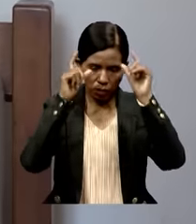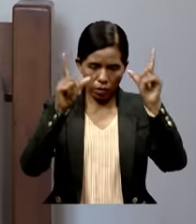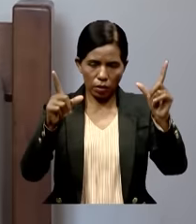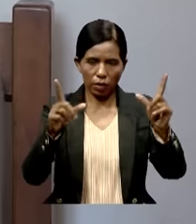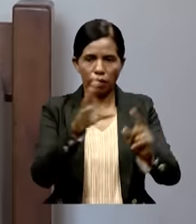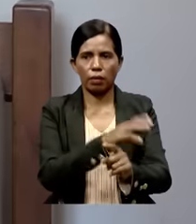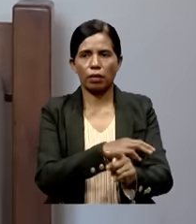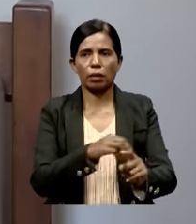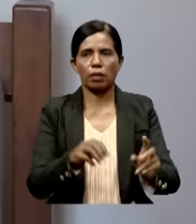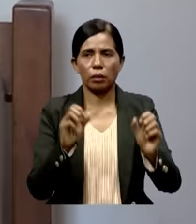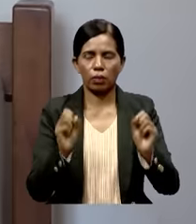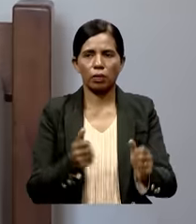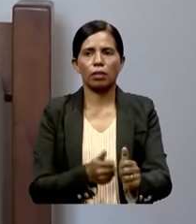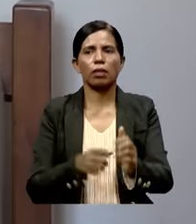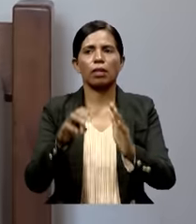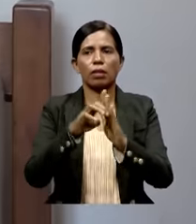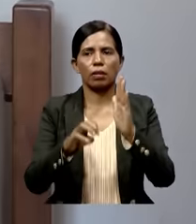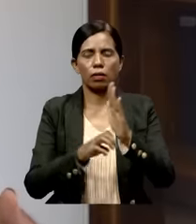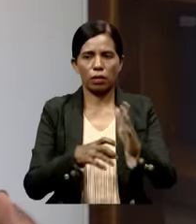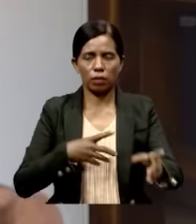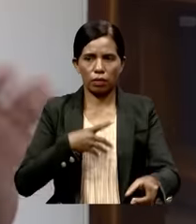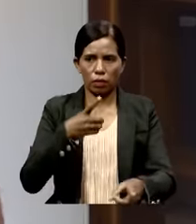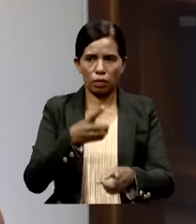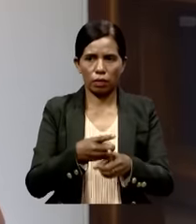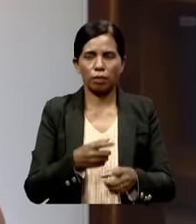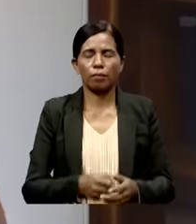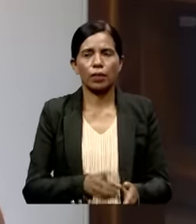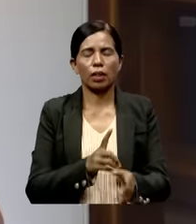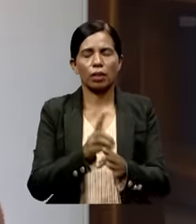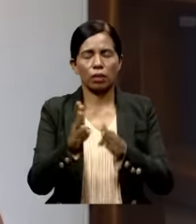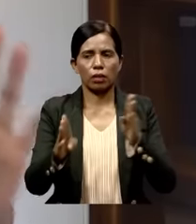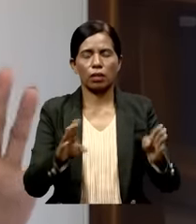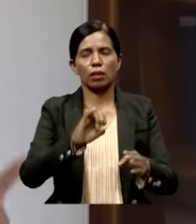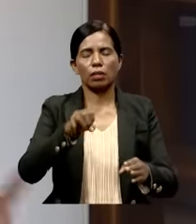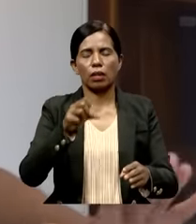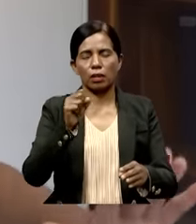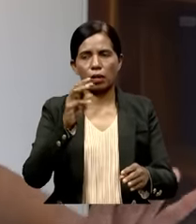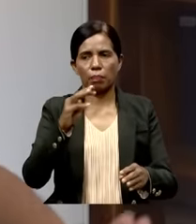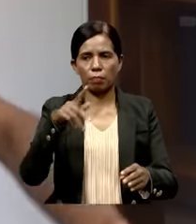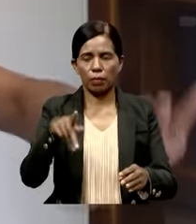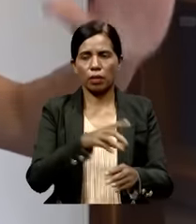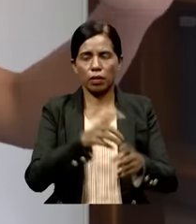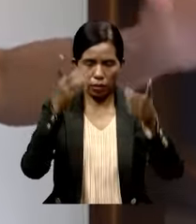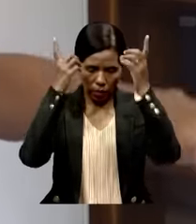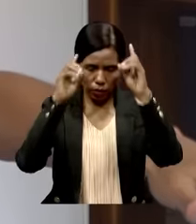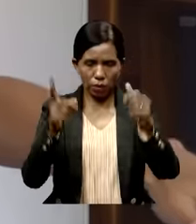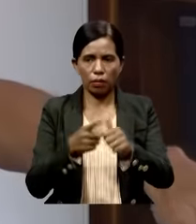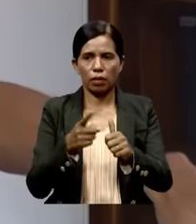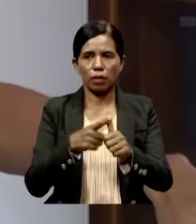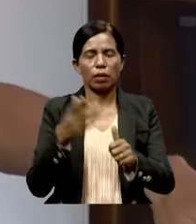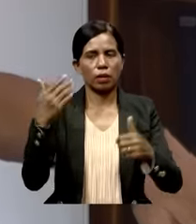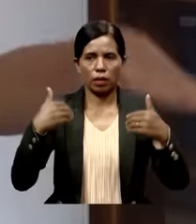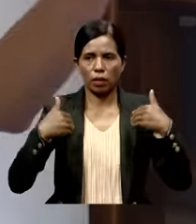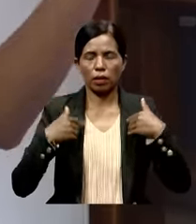de princípio de estado de direito. Diretora executiva de SMB Ateten, mas que decisão primeira instância ia